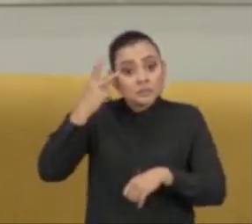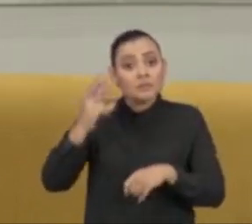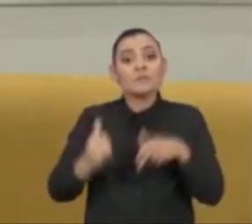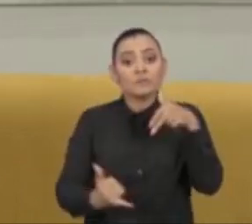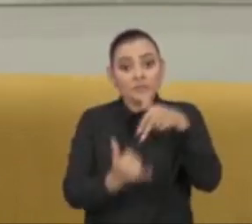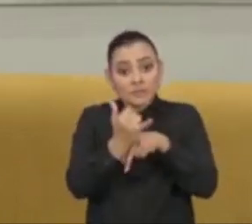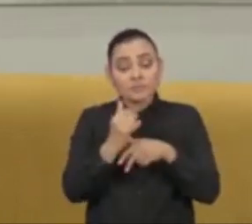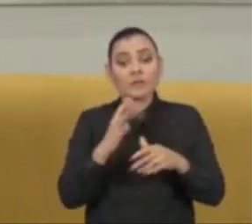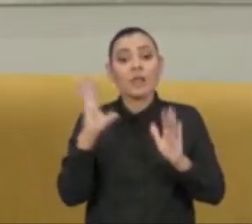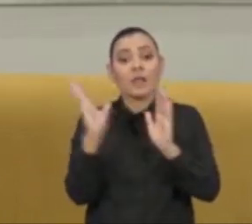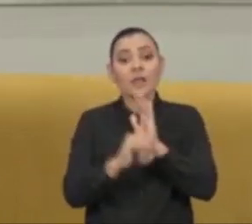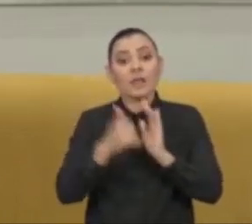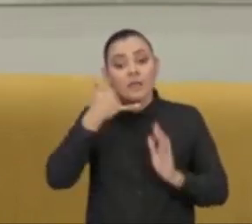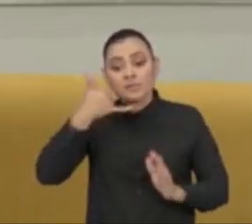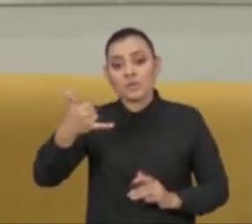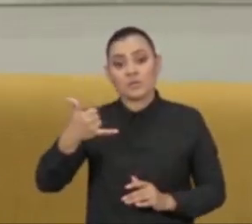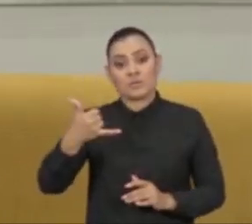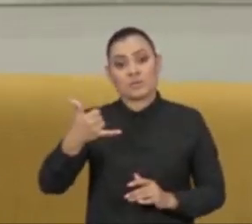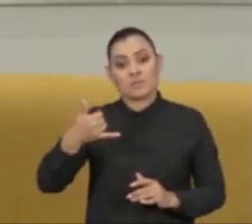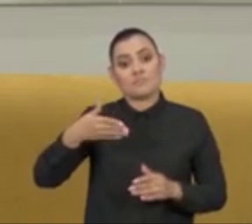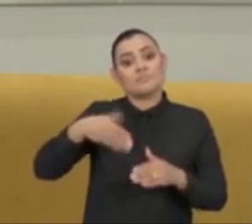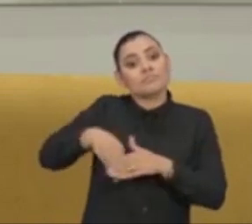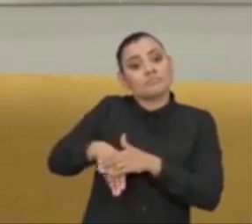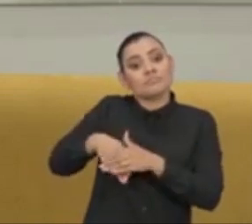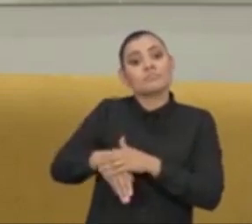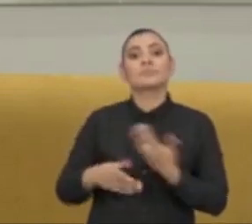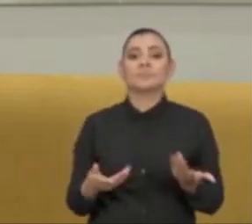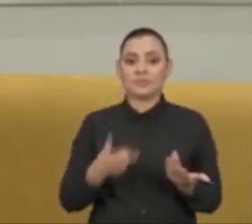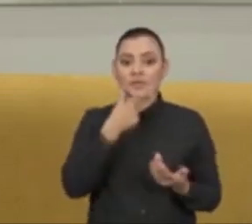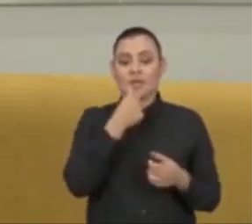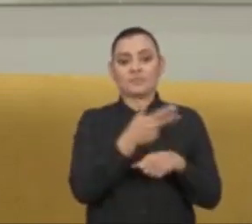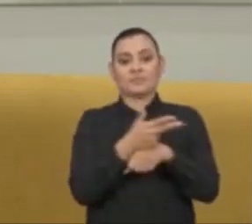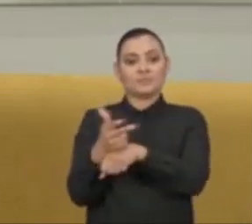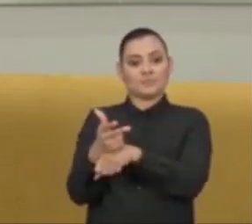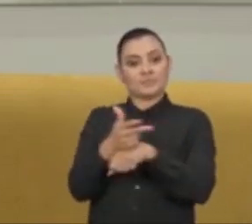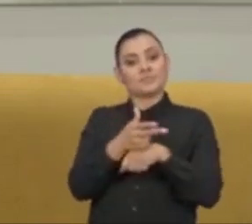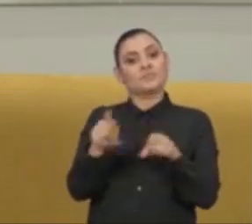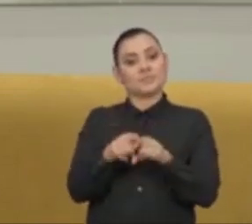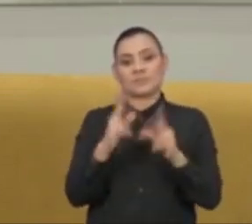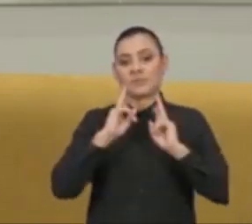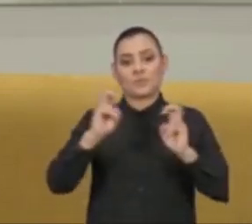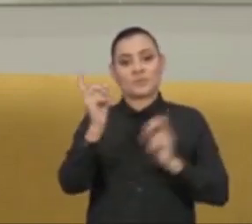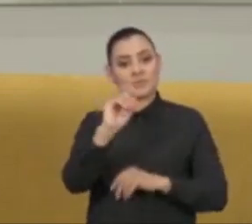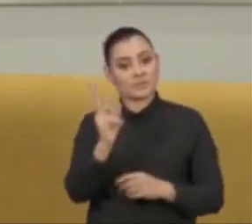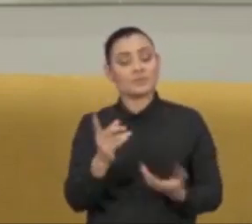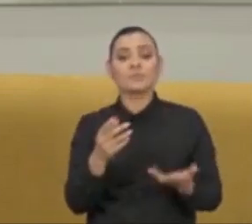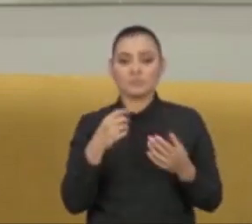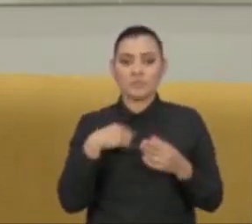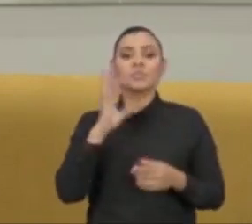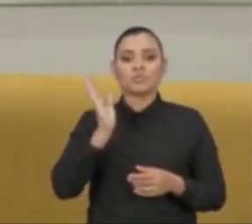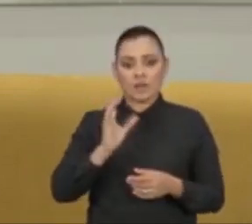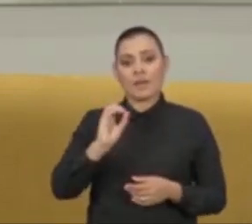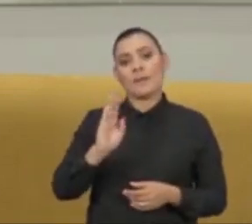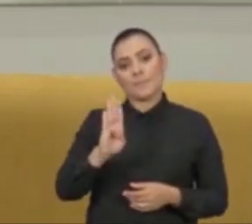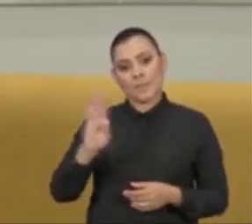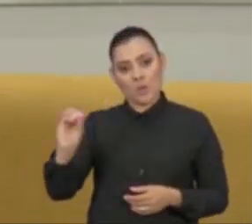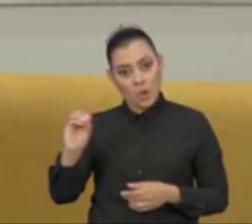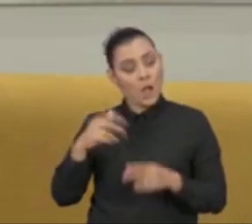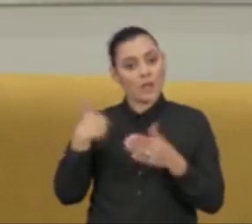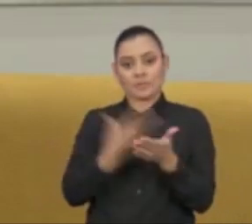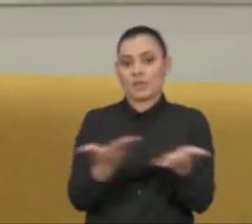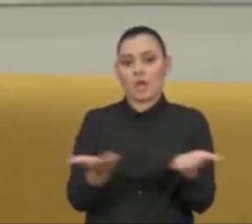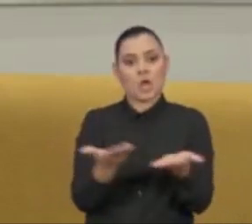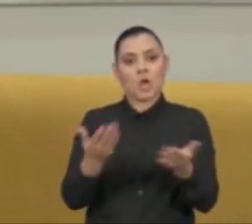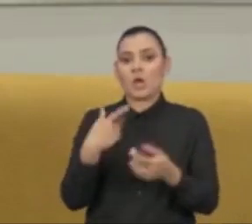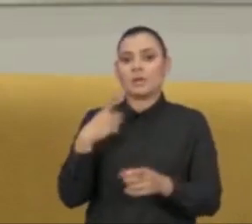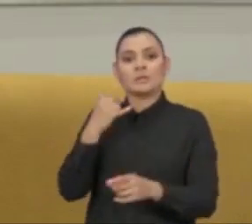vítima. Os ladrões levaram o celular que estava no bolso do nosso cinegrafista sem ele perceber. O boletim de ocorrência foi registrado, mas até agora